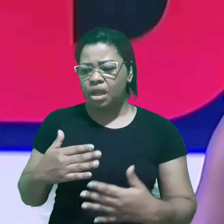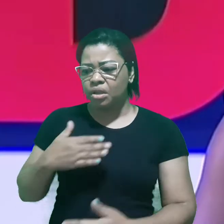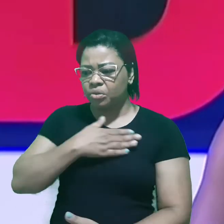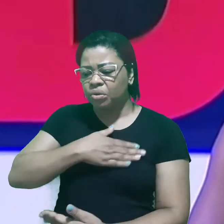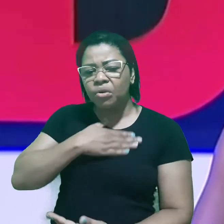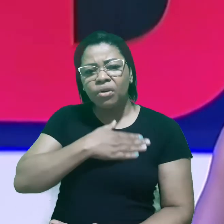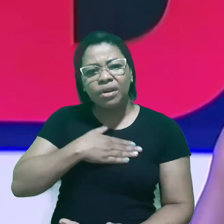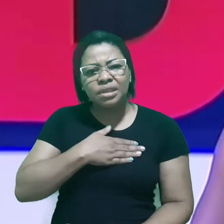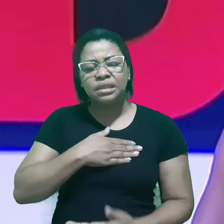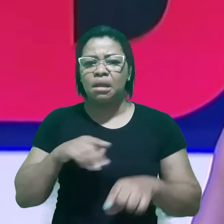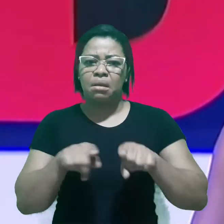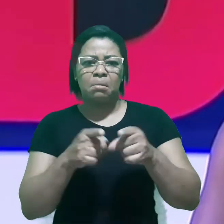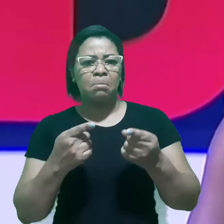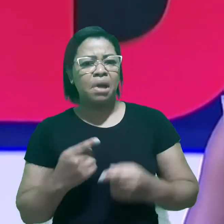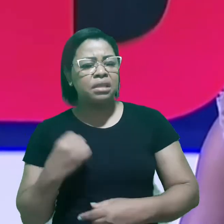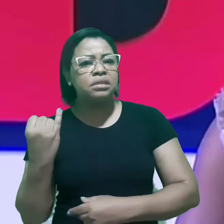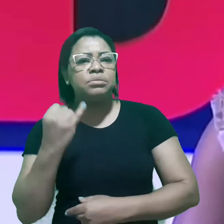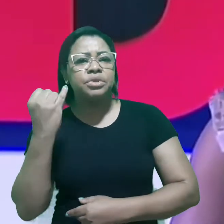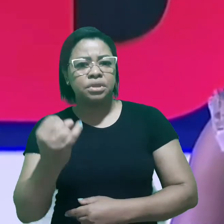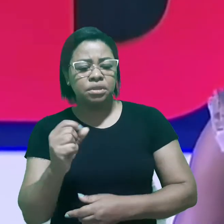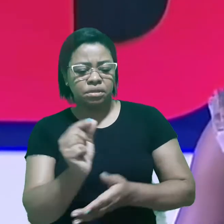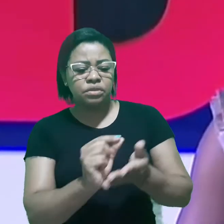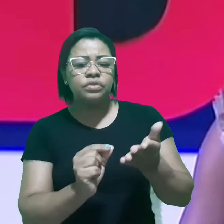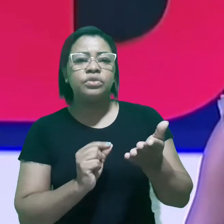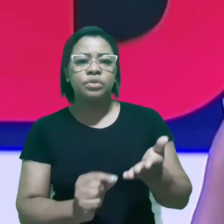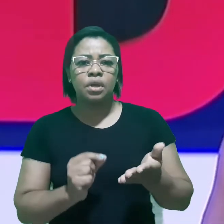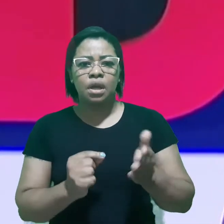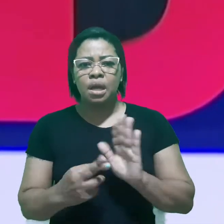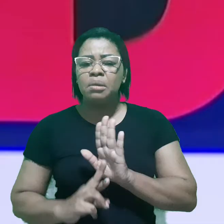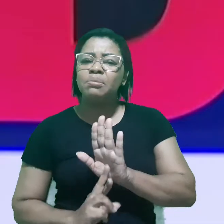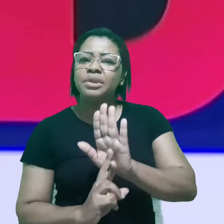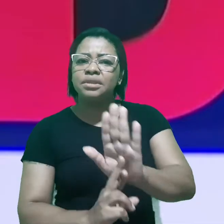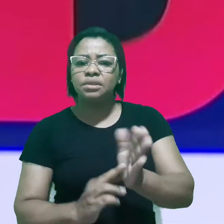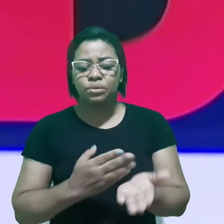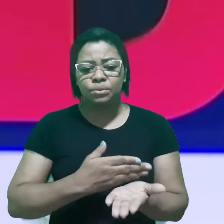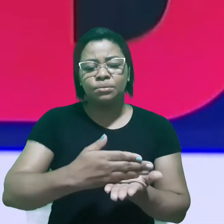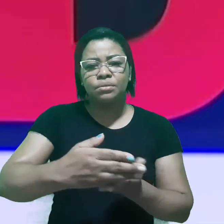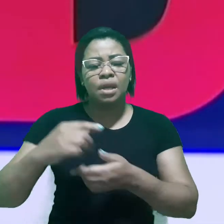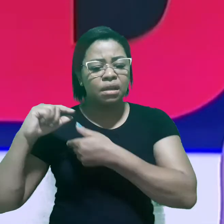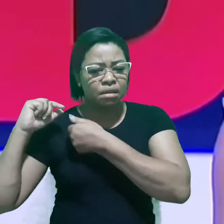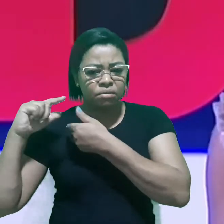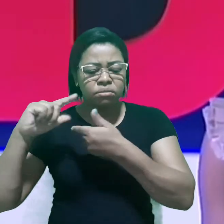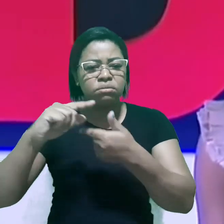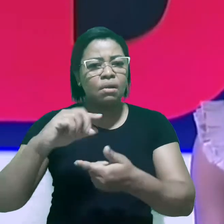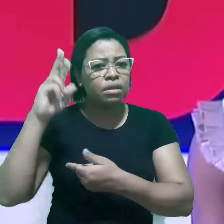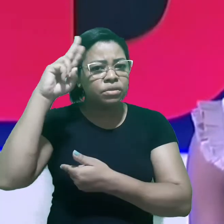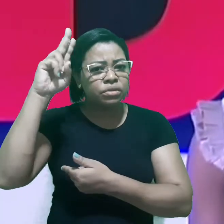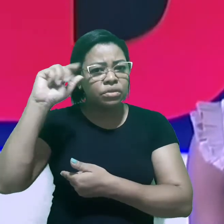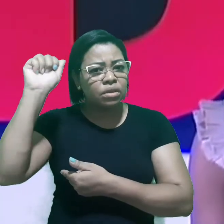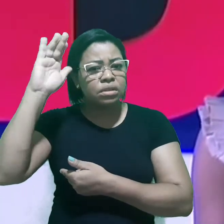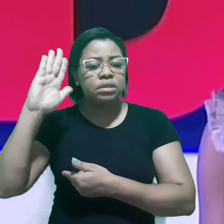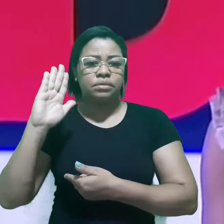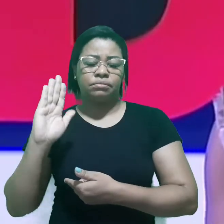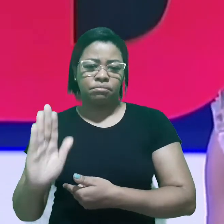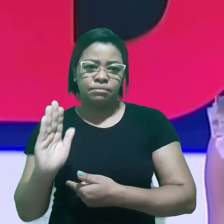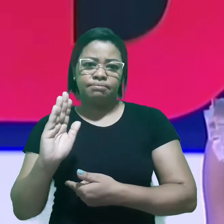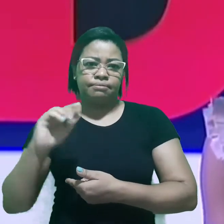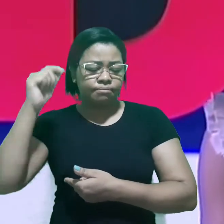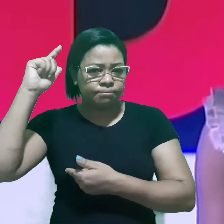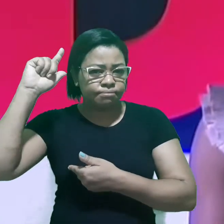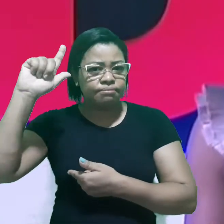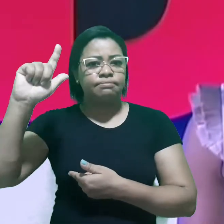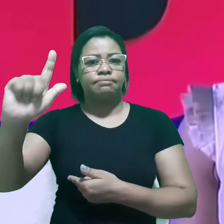o início de uma tradição de contar histórias africanas no Ocidente. Uma tradição da África subsaariana como um lugar negativo,